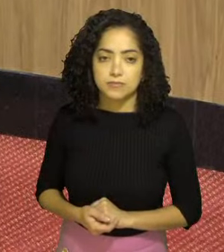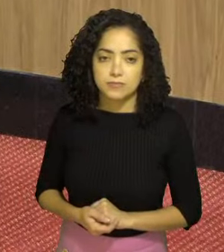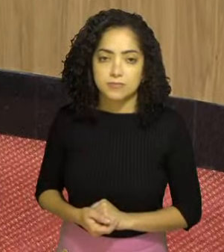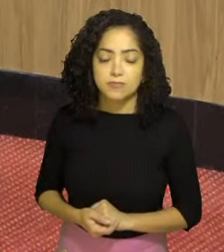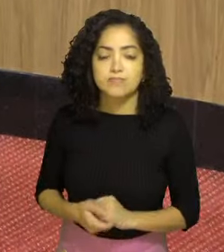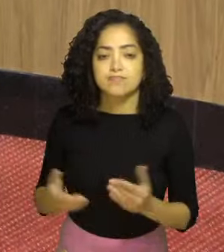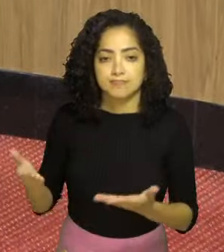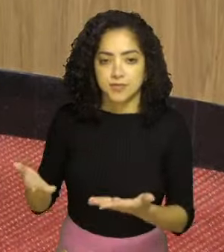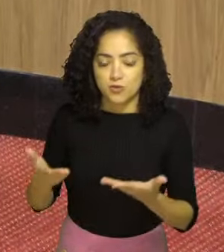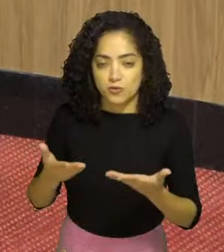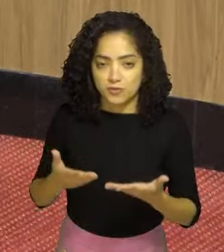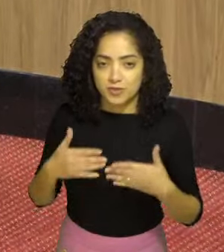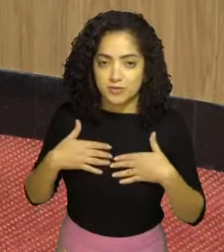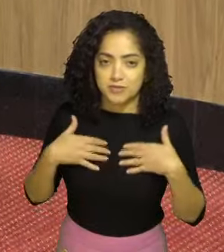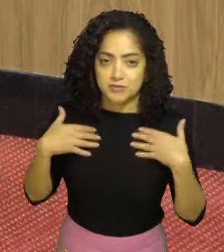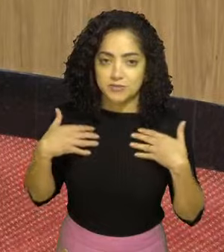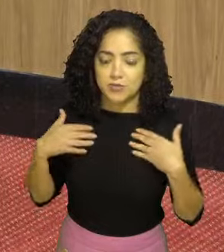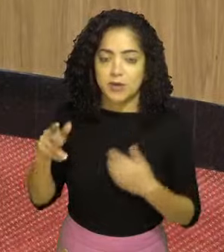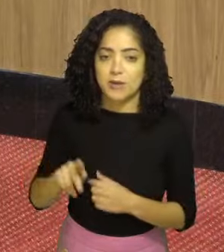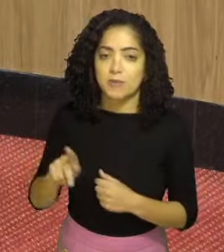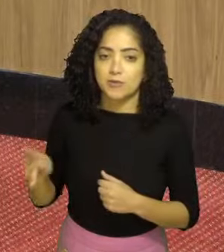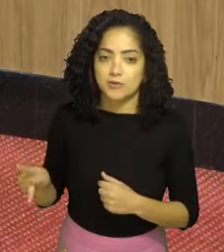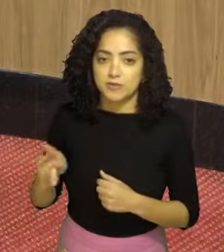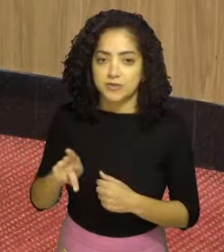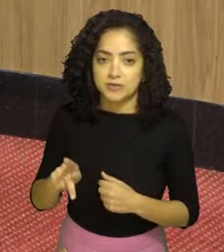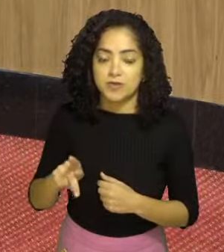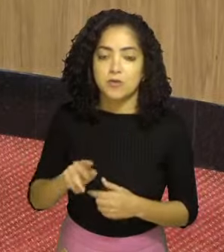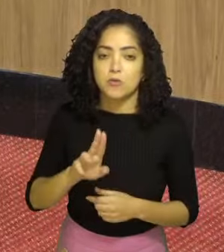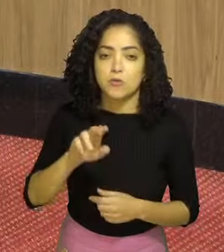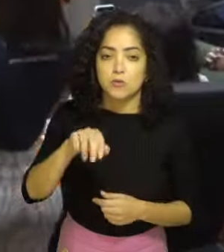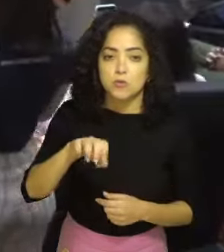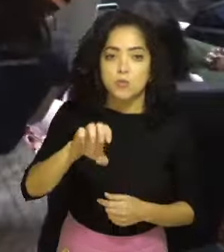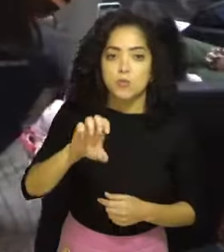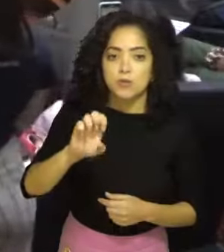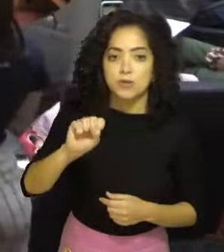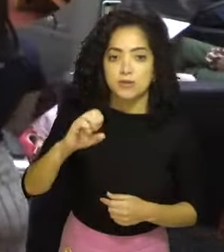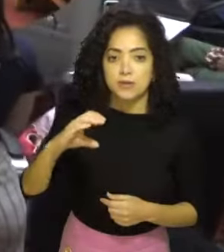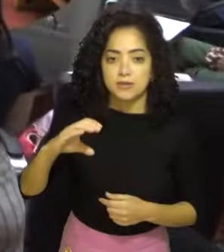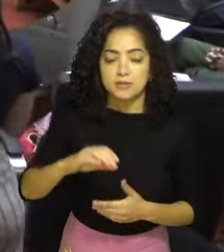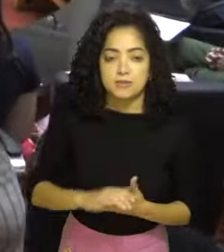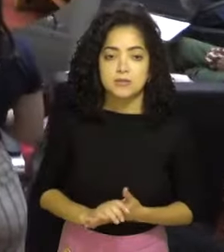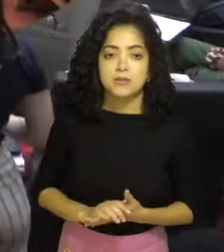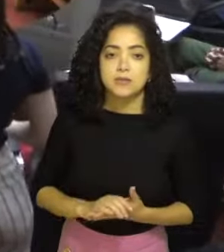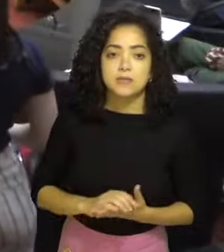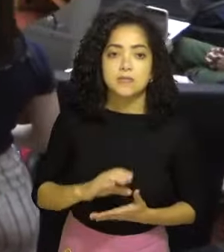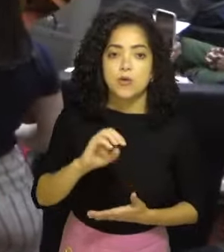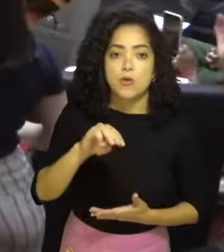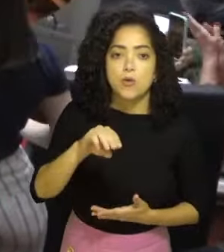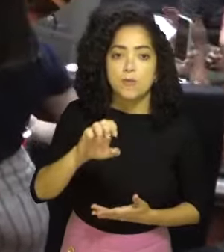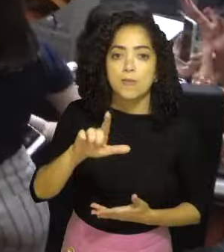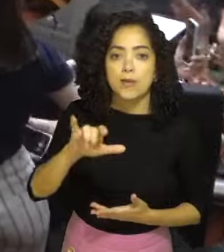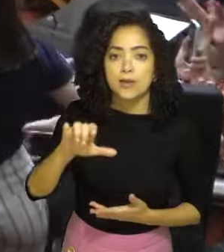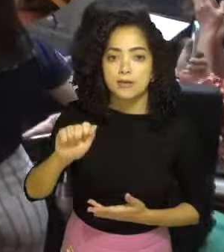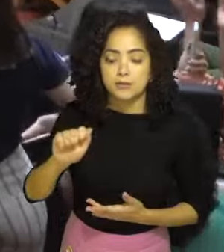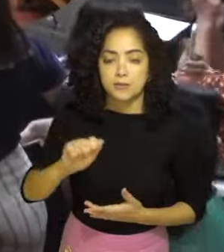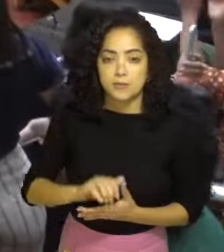Convidamos para receber a homenagem à professora da UNESC, mestra Normélia Ondina Lalau de Farias.